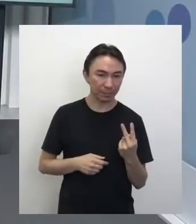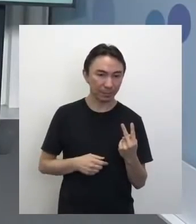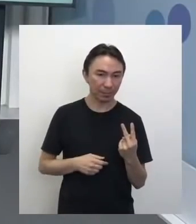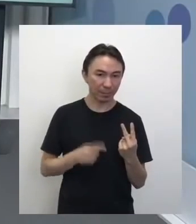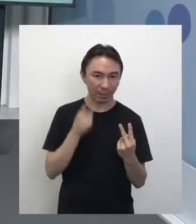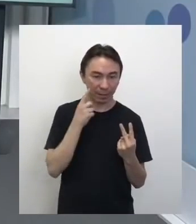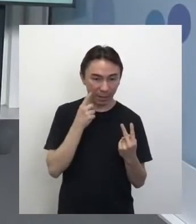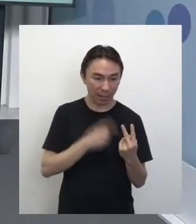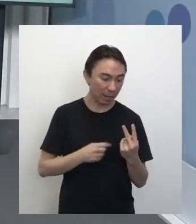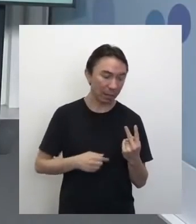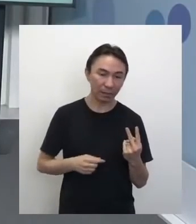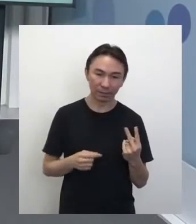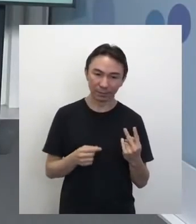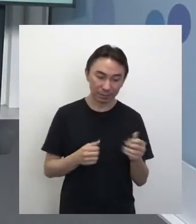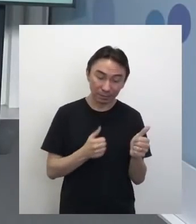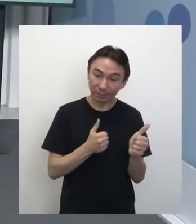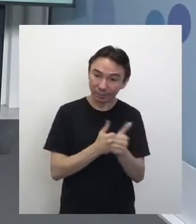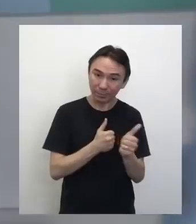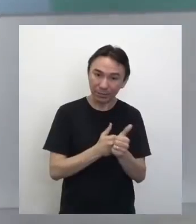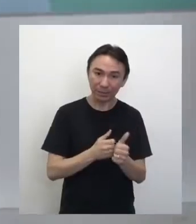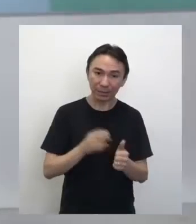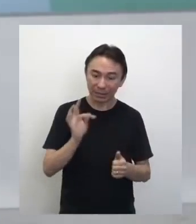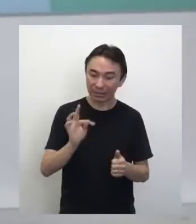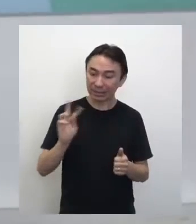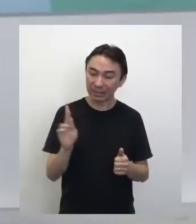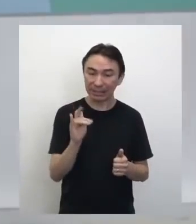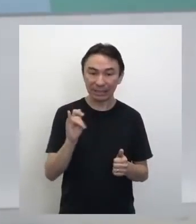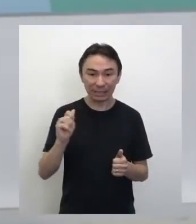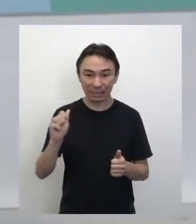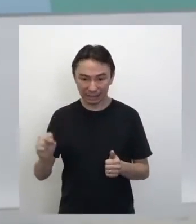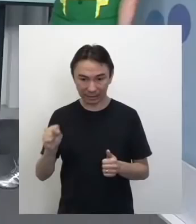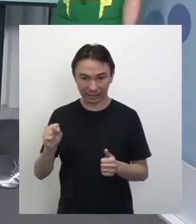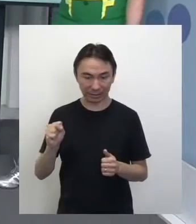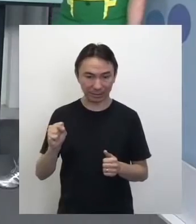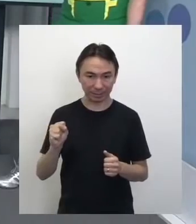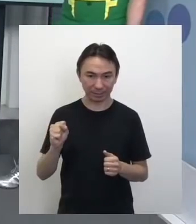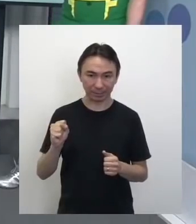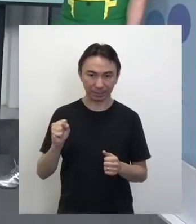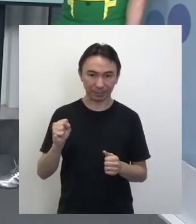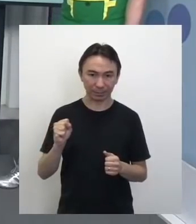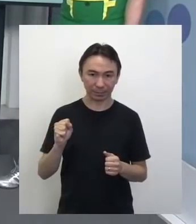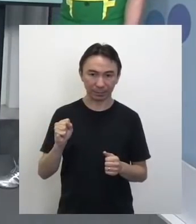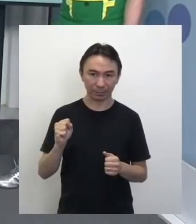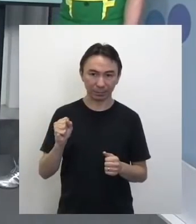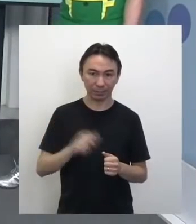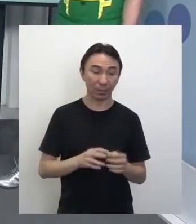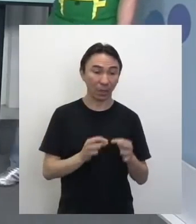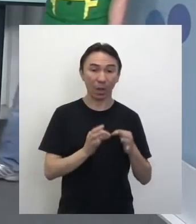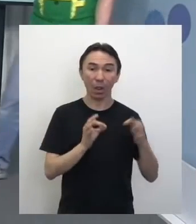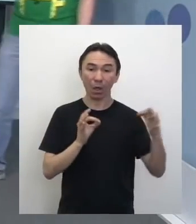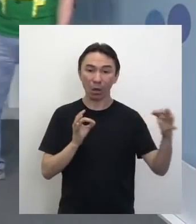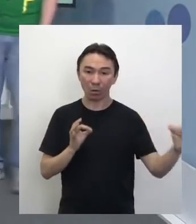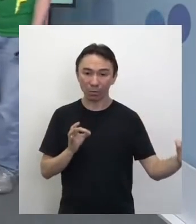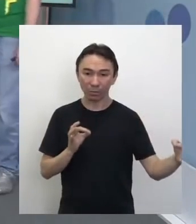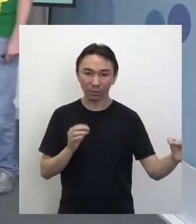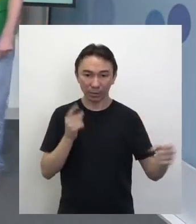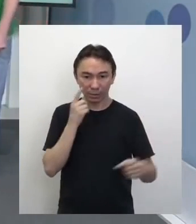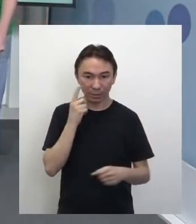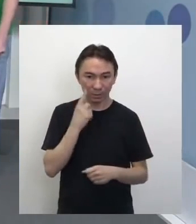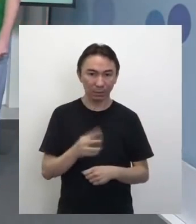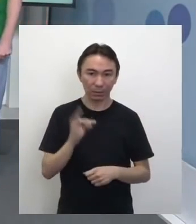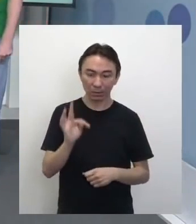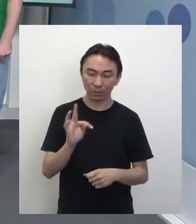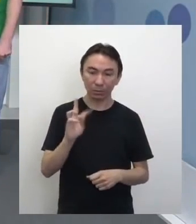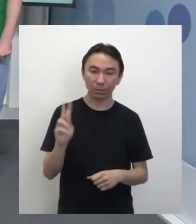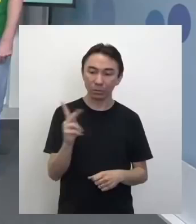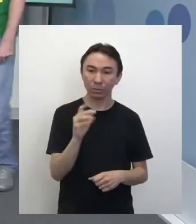garrafas não são minhas né que é uma do João ok dou os bowls tão longe dos Borges atenção máquina